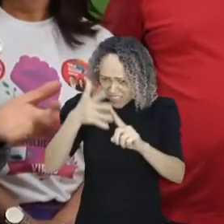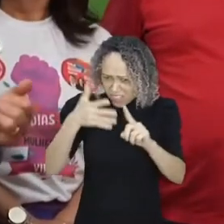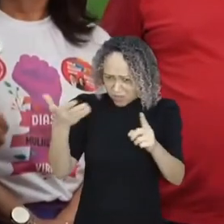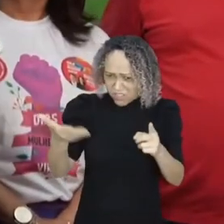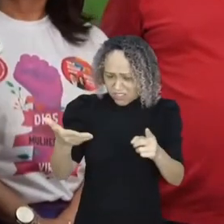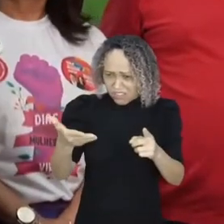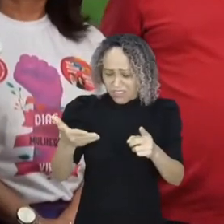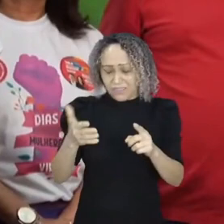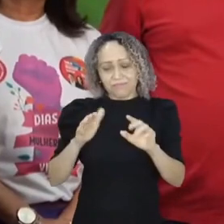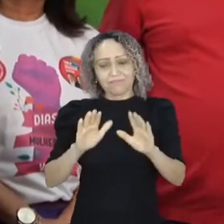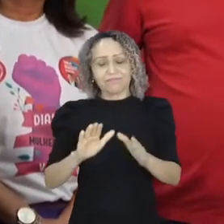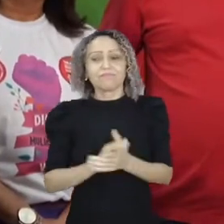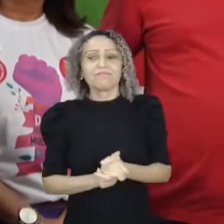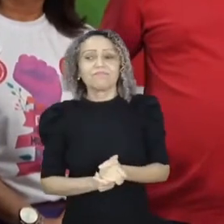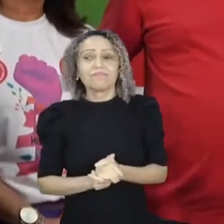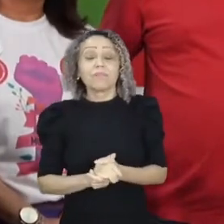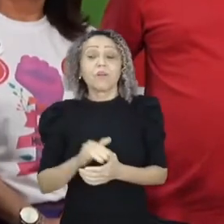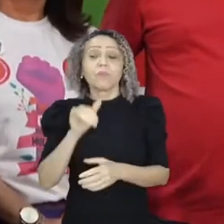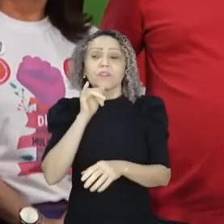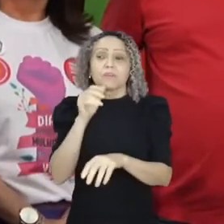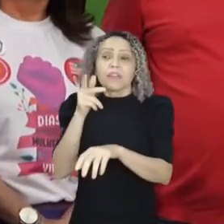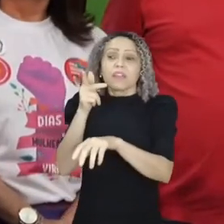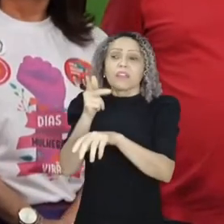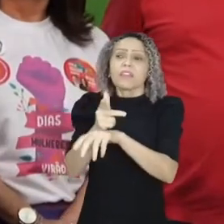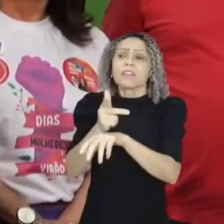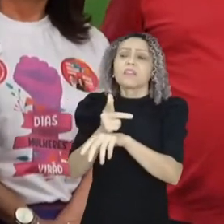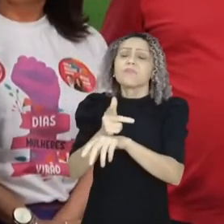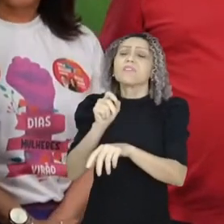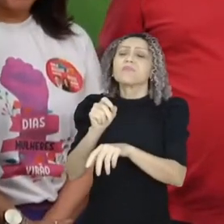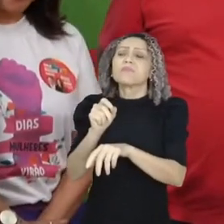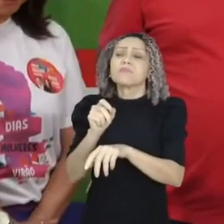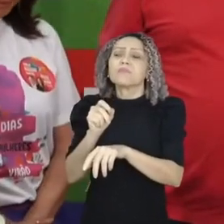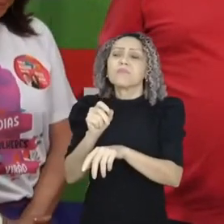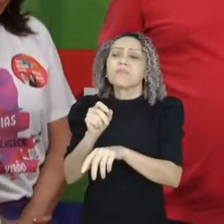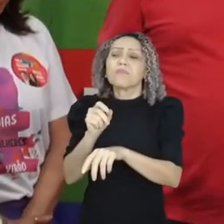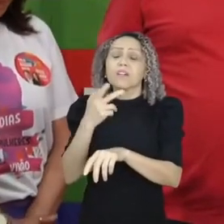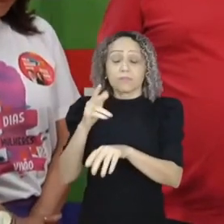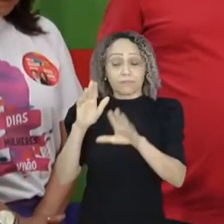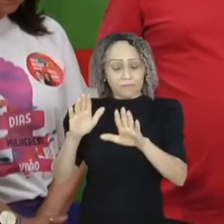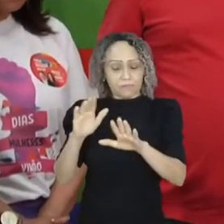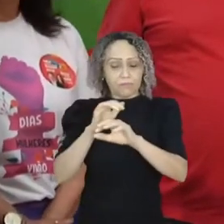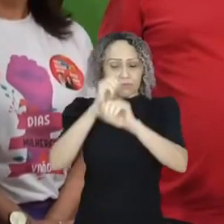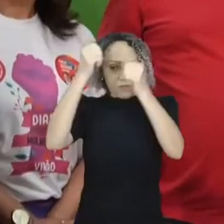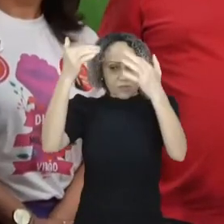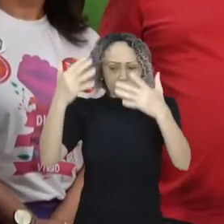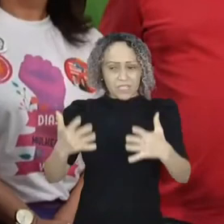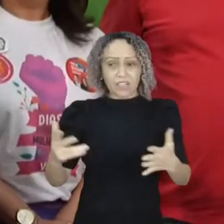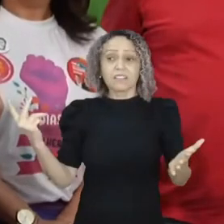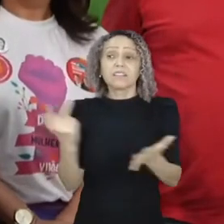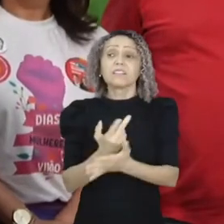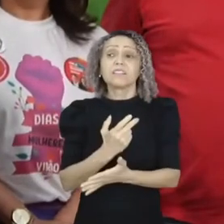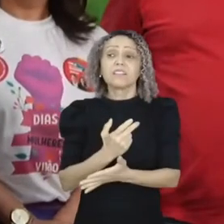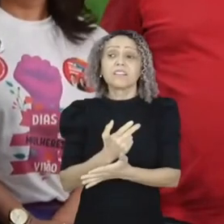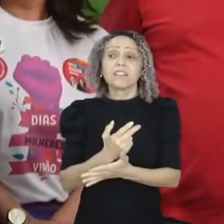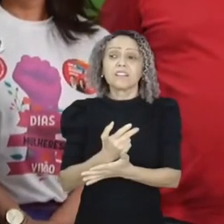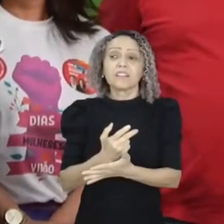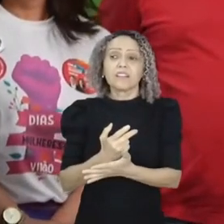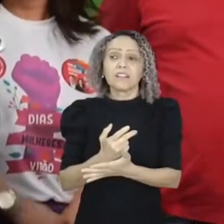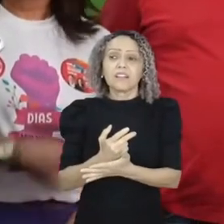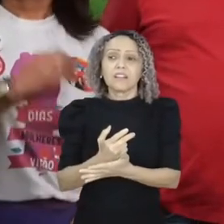normalmente eu não tenho tempo de ver. É esse vídeo que o senhor disse. Veja, deixa eu lhe falar. O que está acontecendo? É que nós não estamos